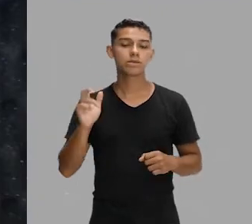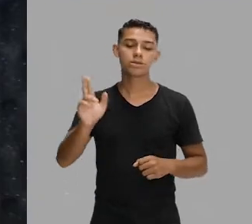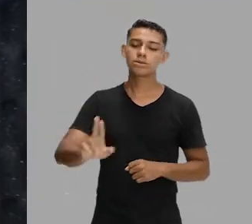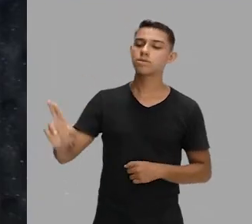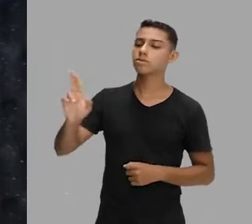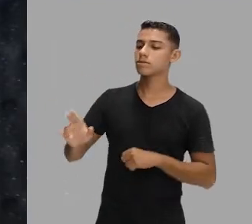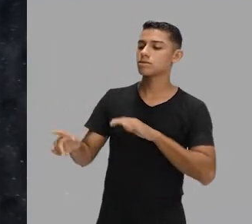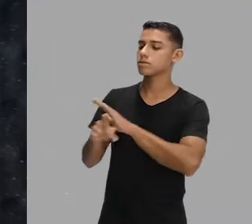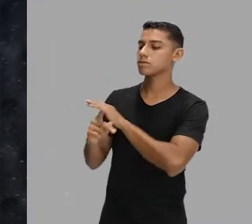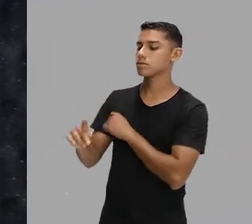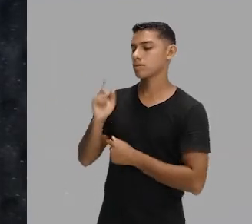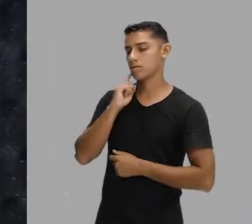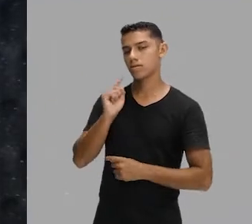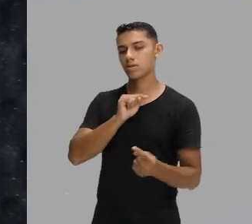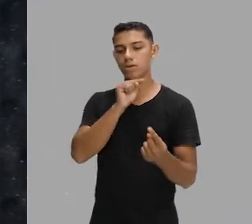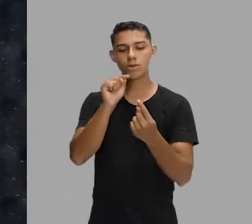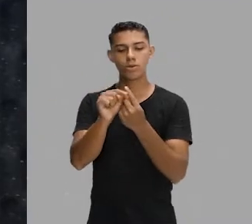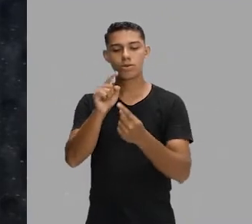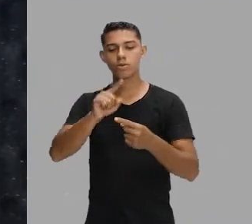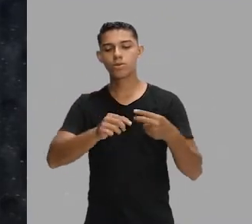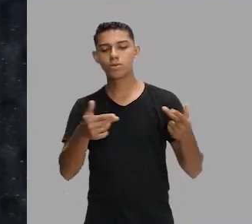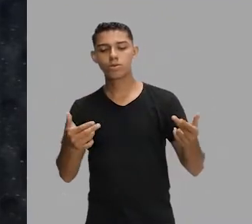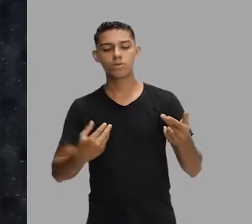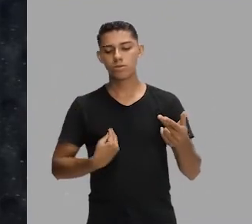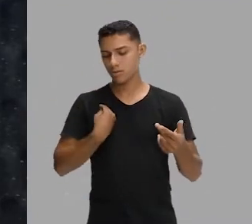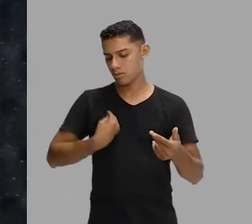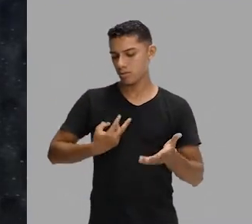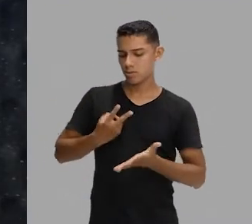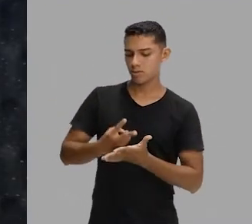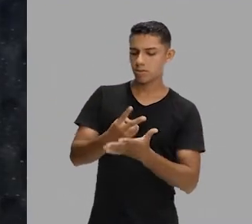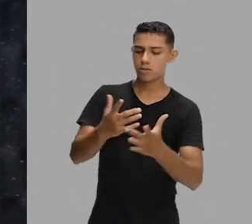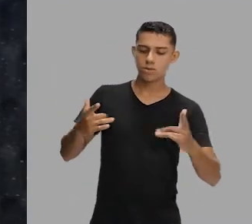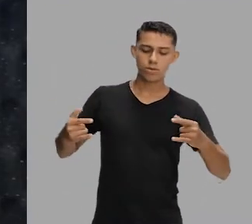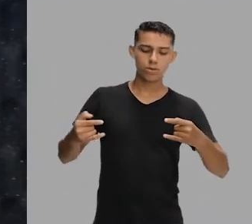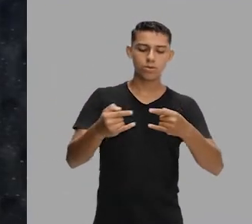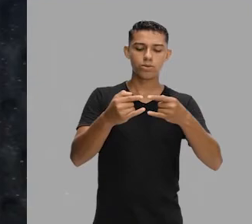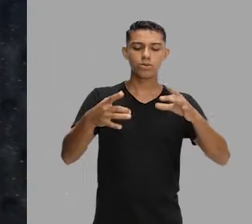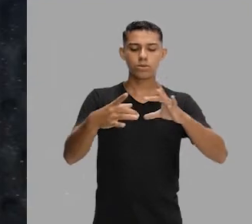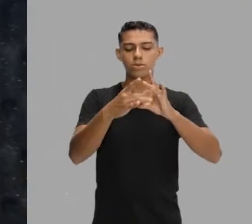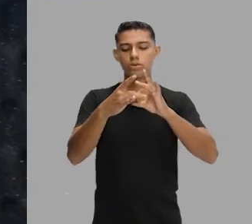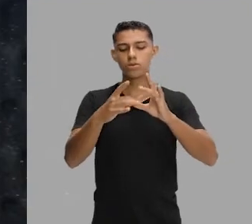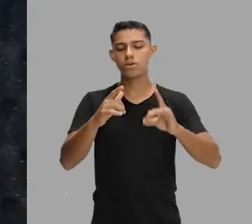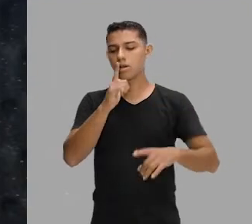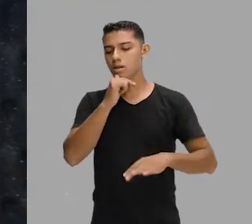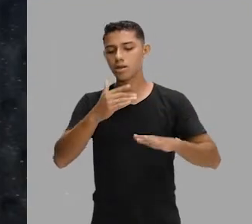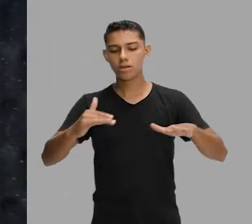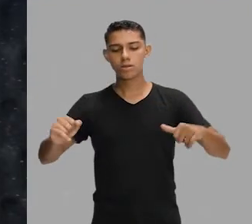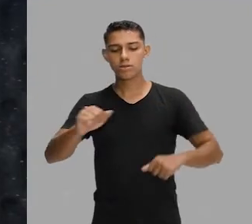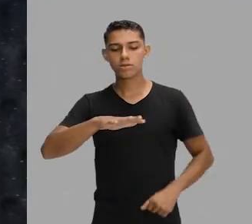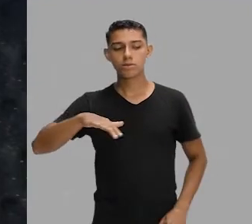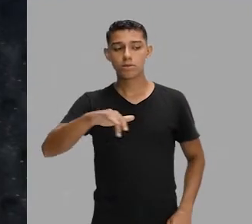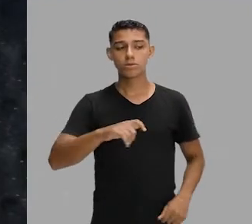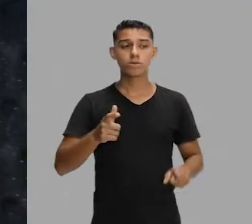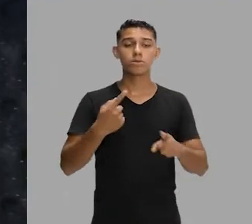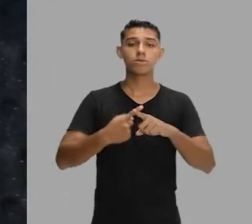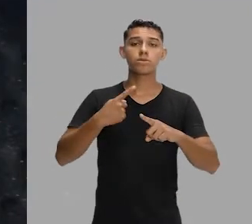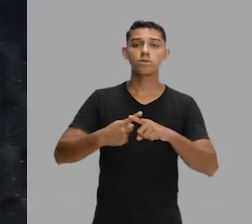quando um objeto ele vai estar o tempo todo em contato com a água, com a umidade, certo?